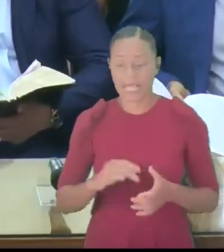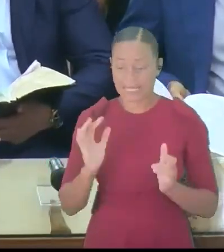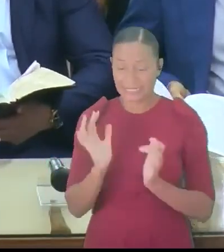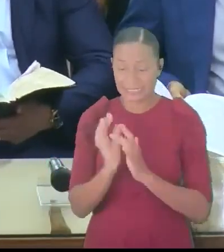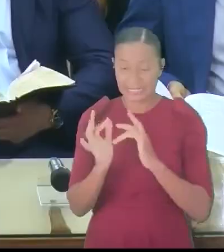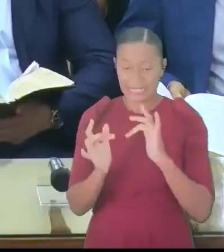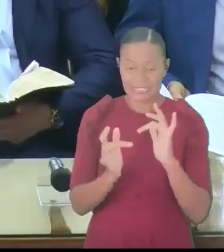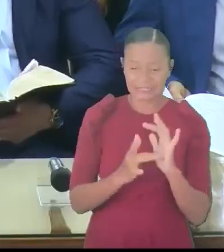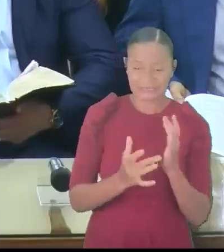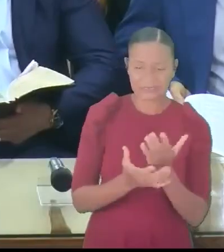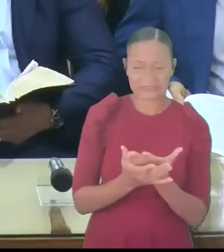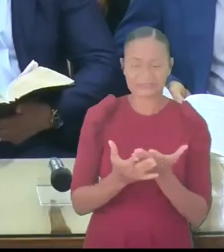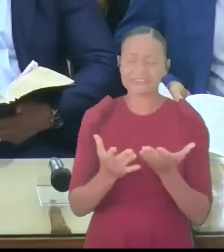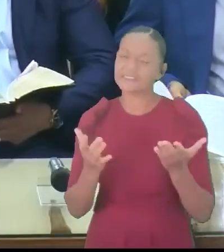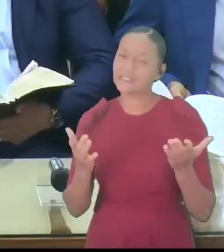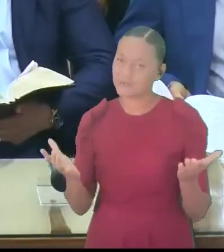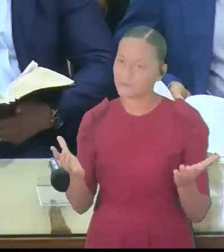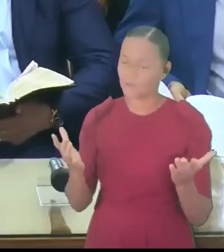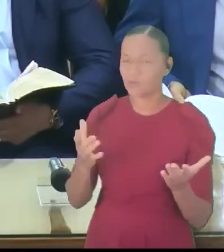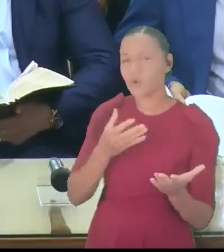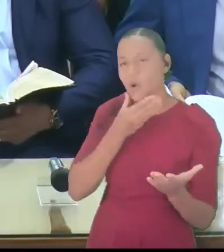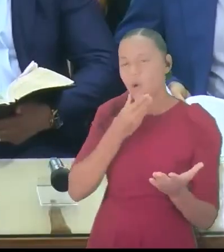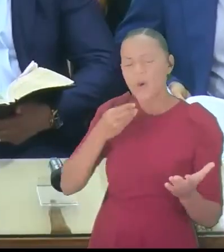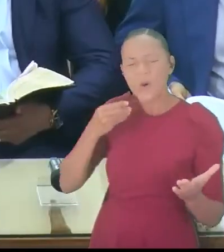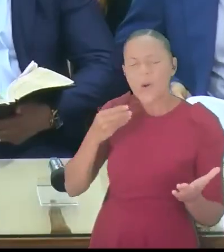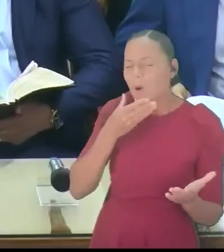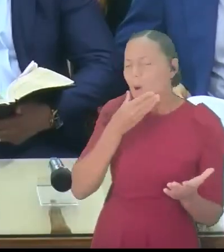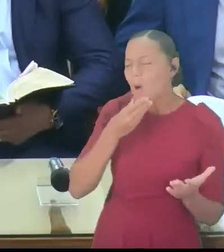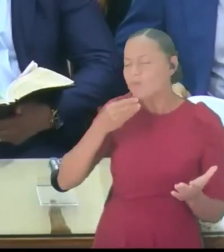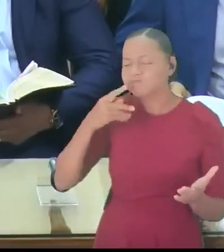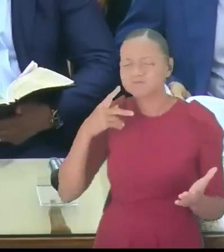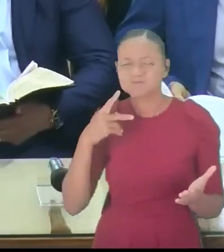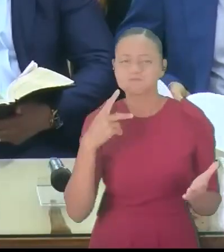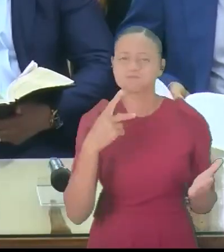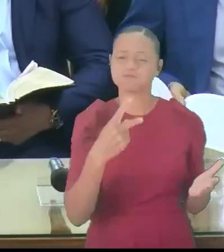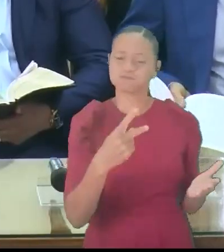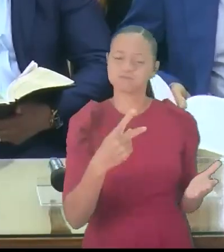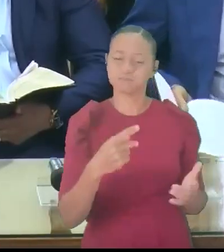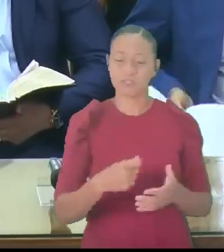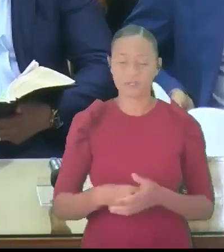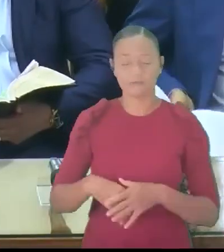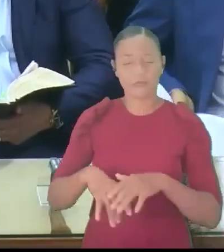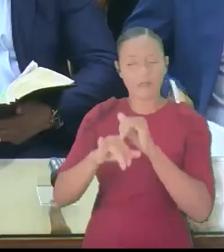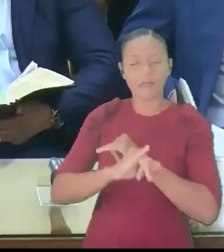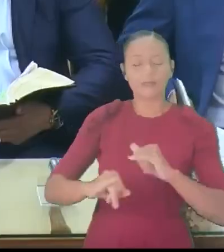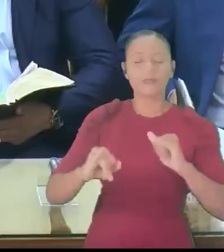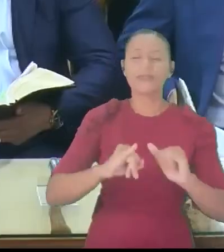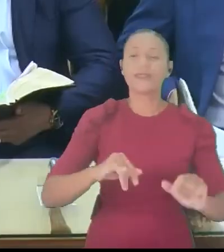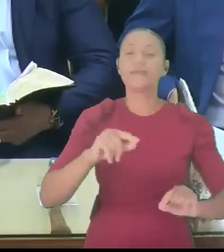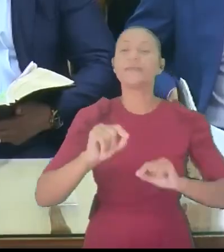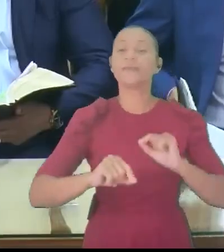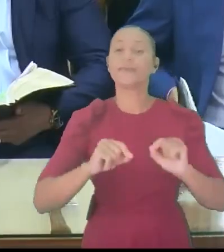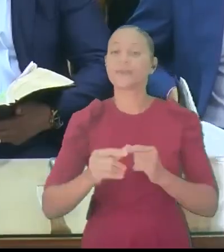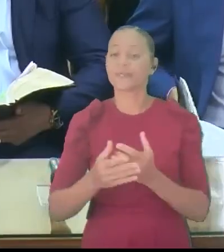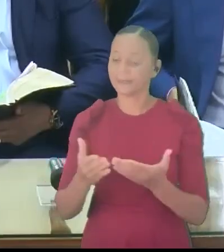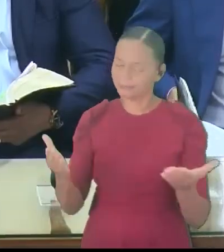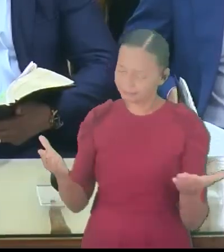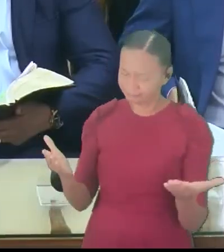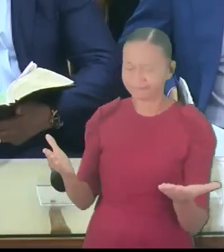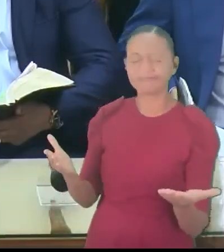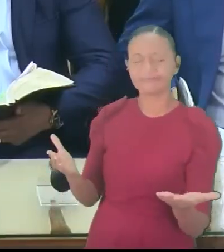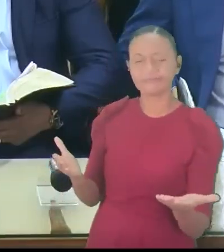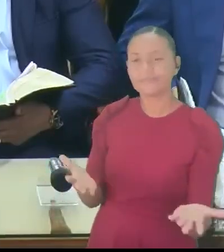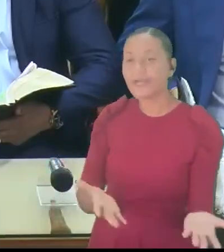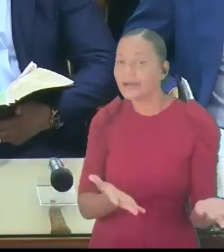Jesus é o profeta. Qual profeta? O profeta que foi anunciado por quem? Por Moisés.